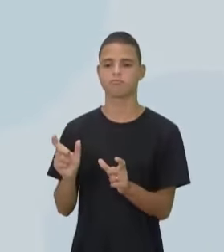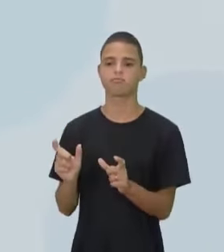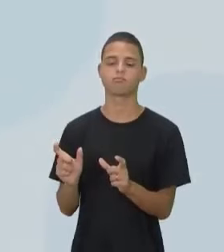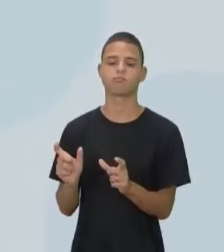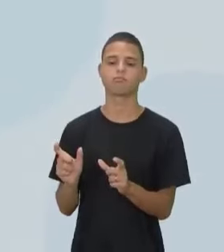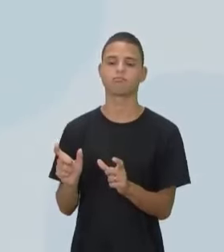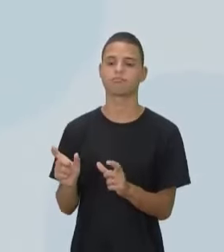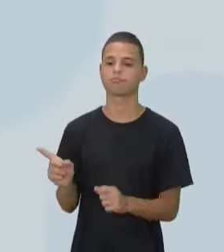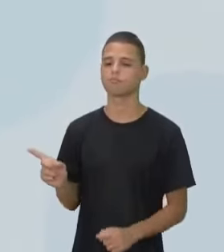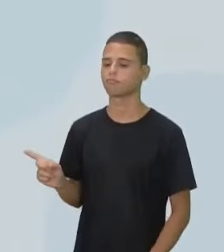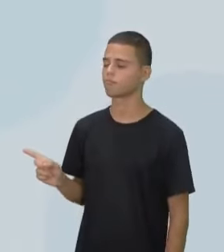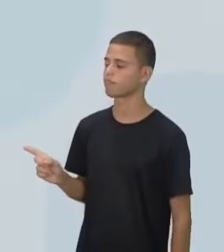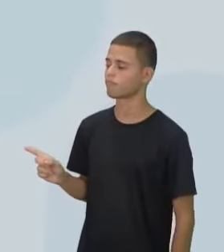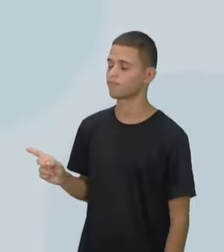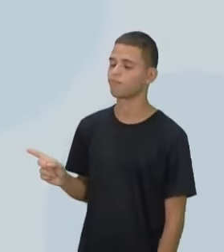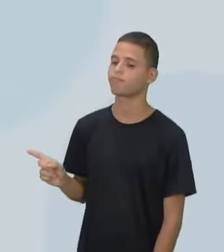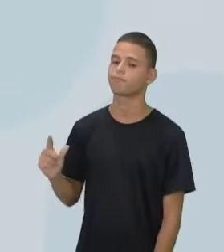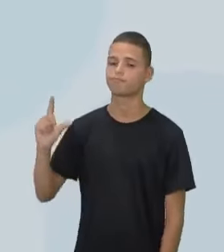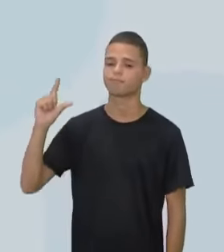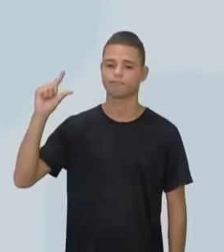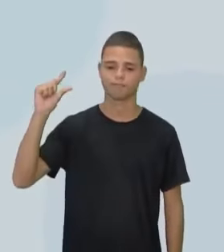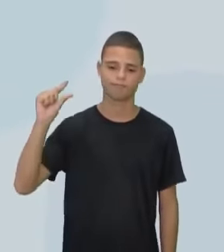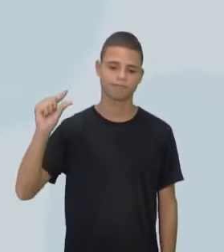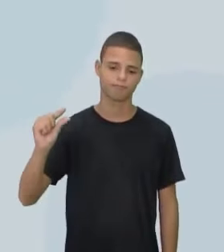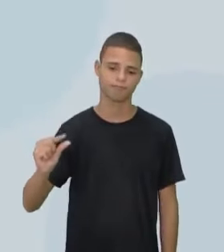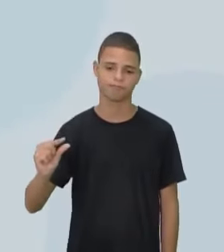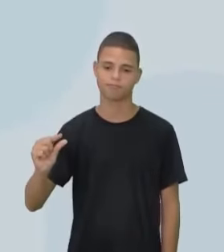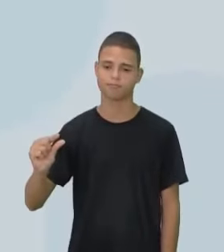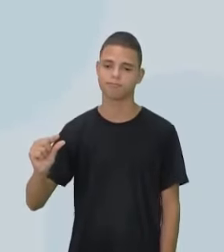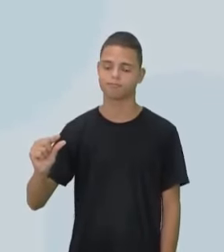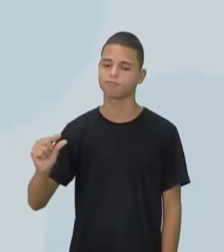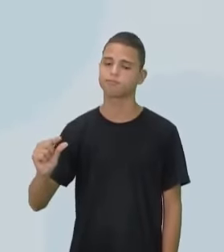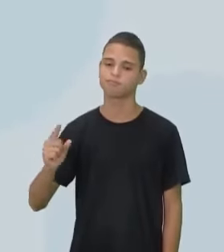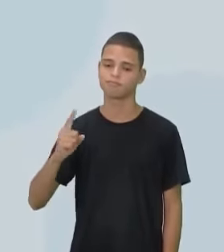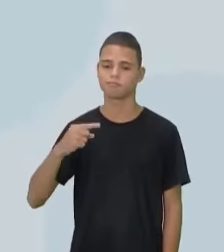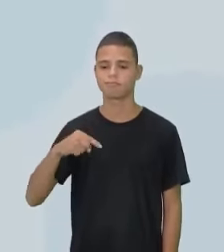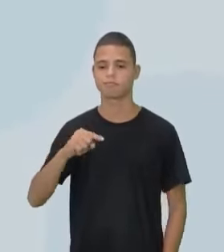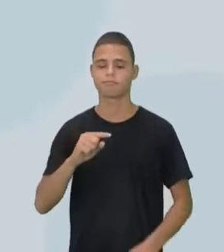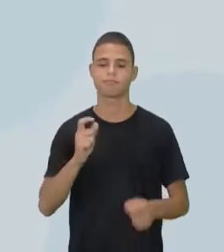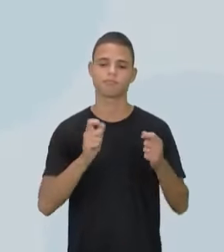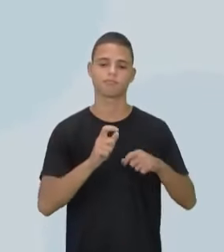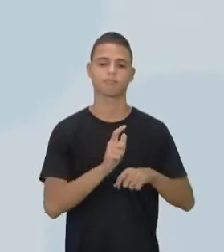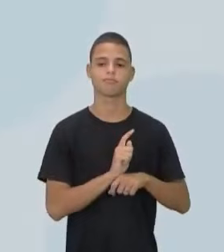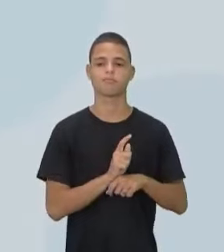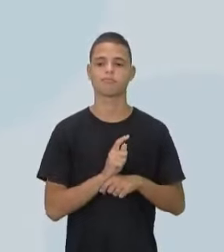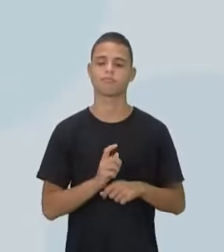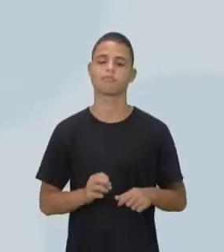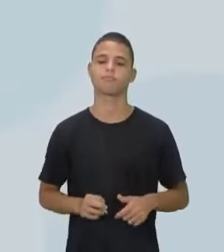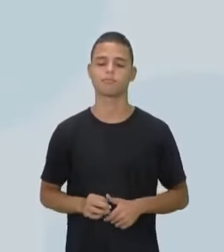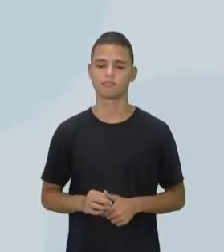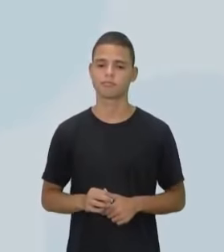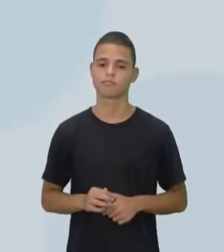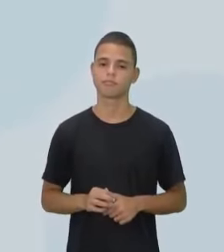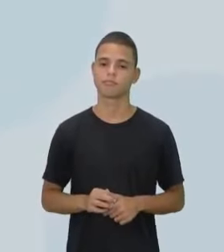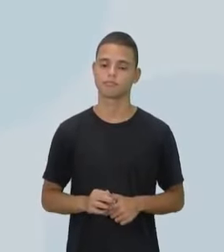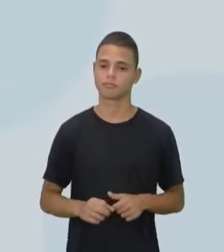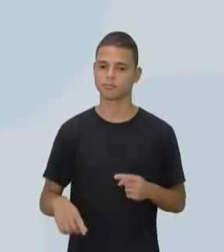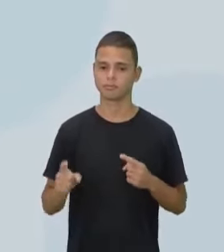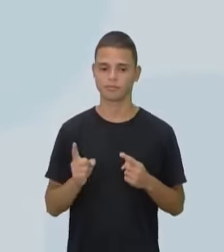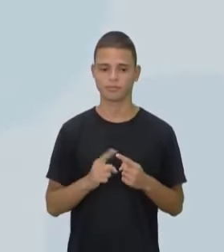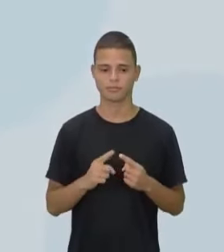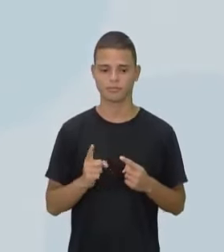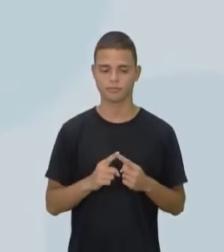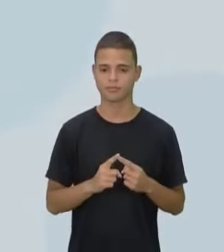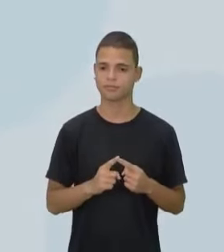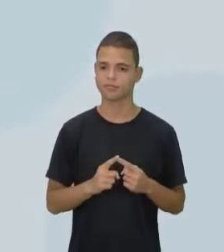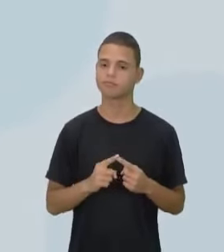dividindo, está lá embaixo, vem diminuindo essa força. É a nossa capacidade de gestão. Então, vamos lá. Número 1, tem